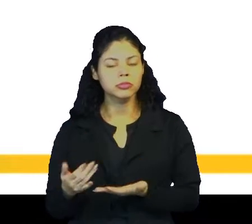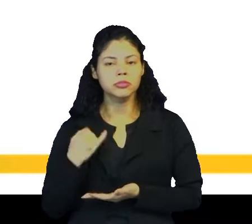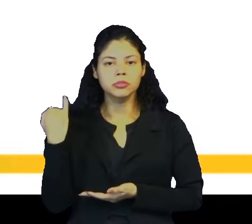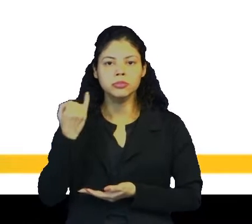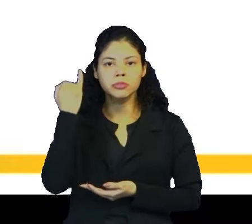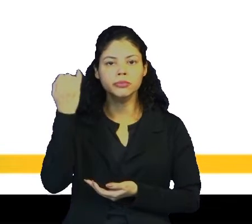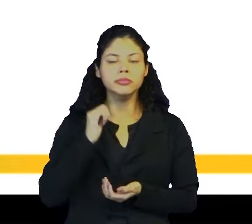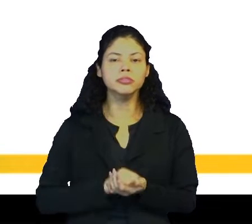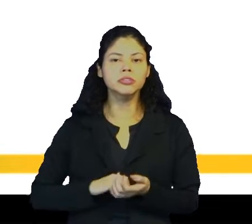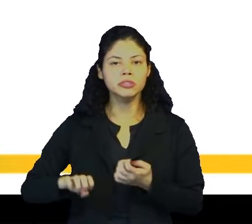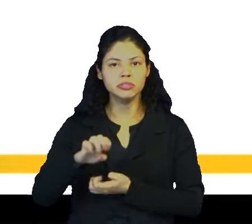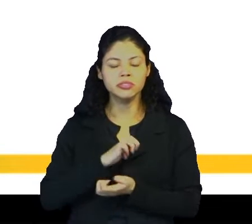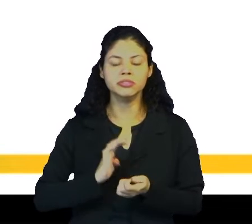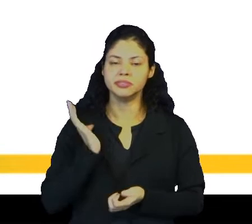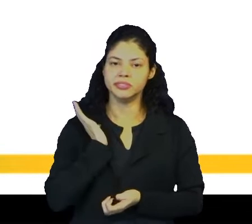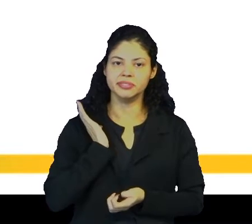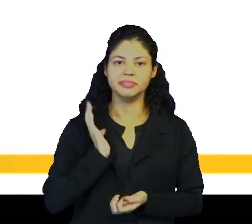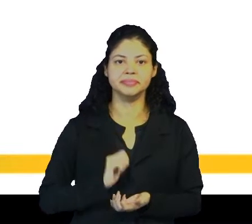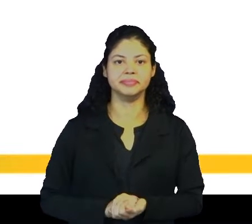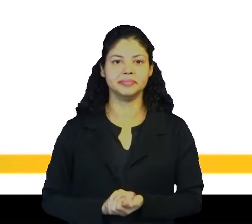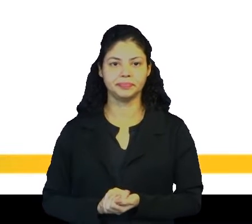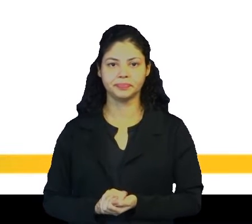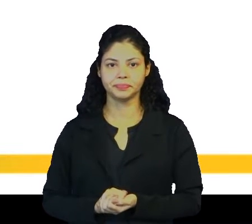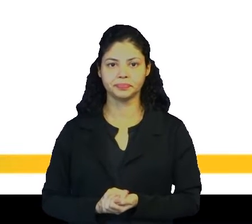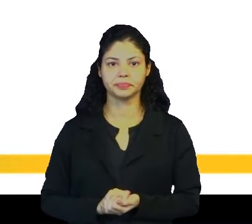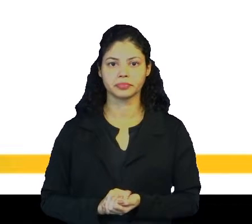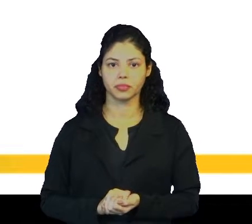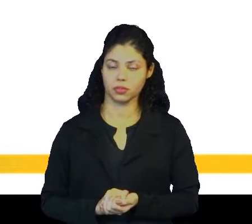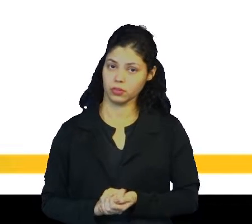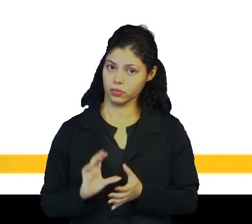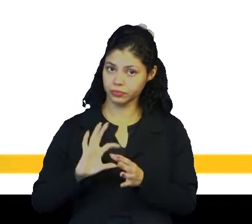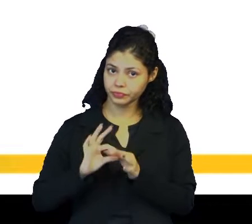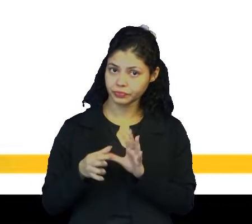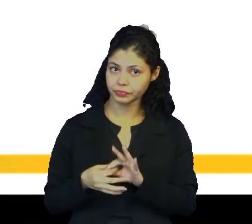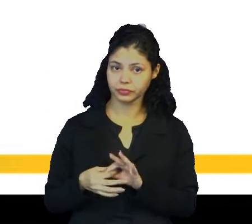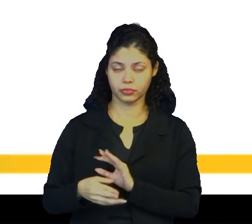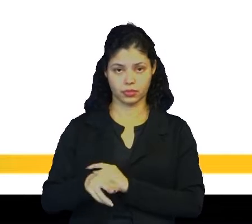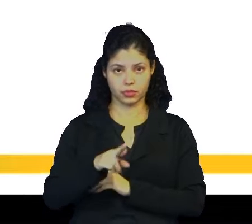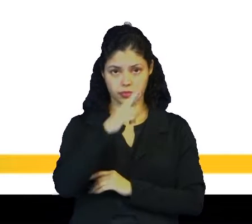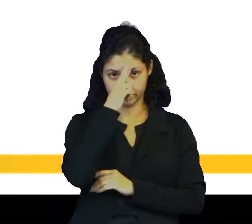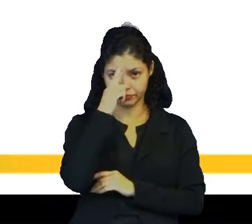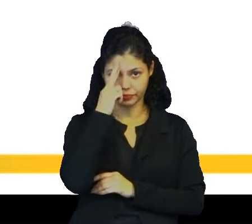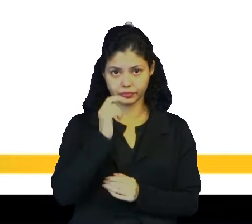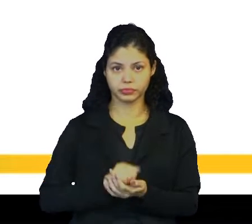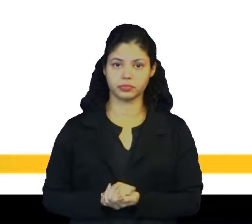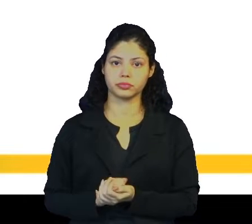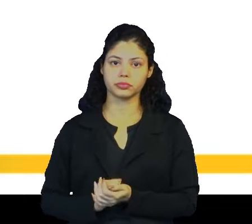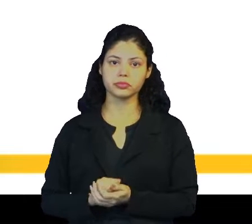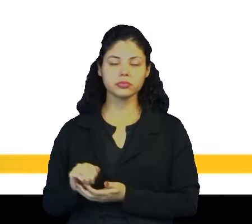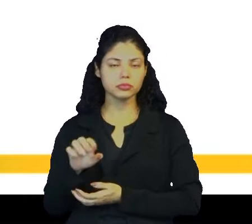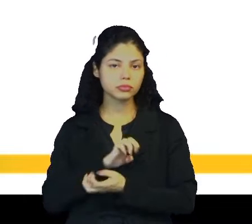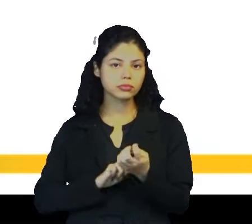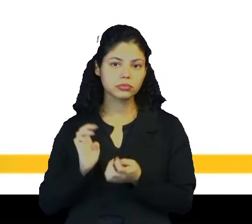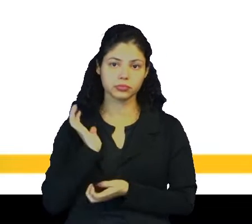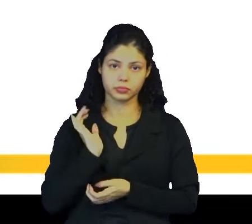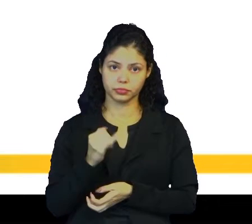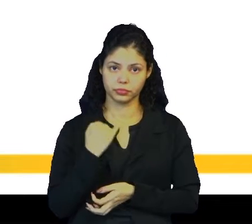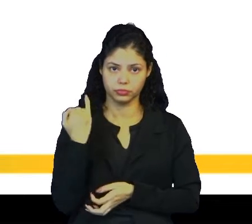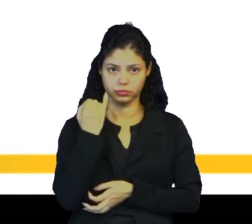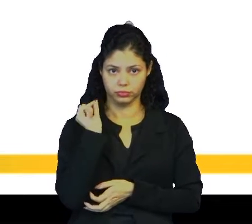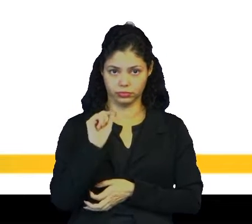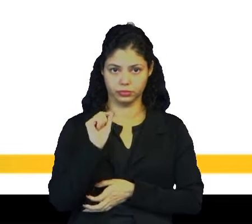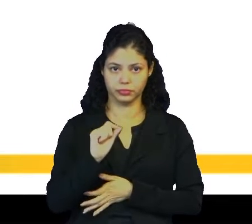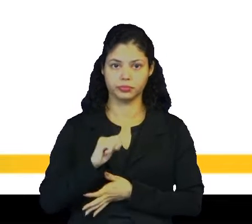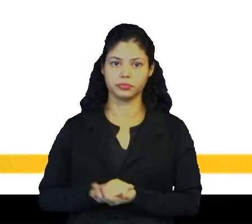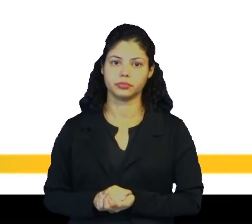Mas qual foi a importância das revoluções burguesas? No contexto histórico, as revoluções burguesas foram importantes